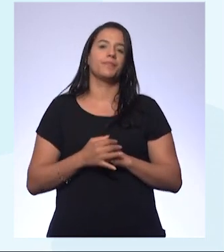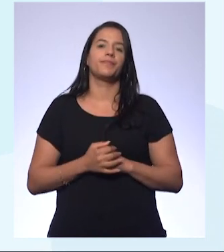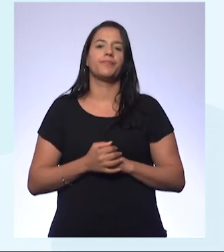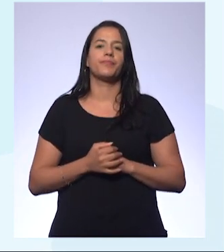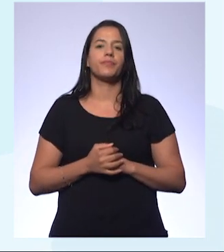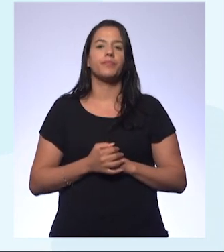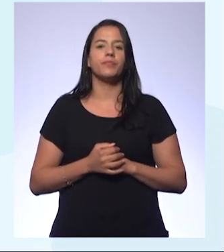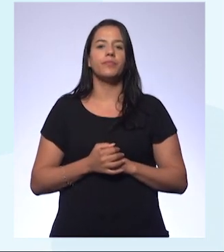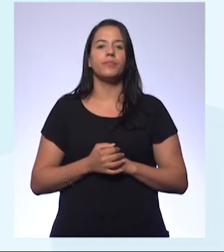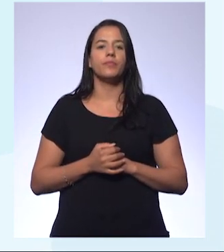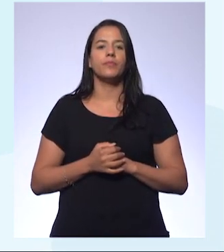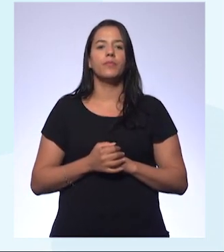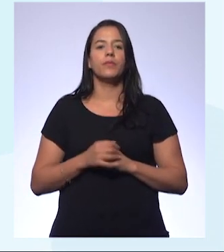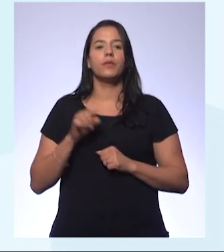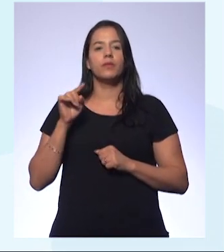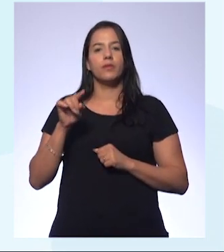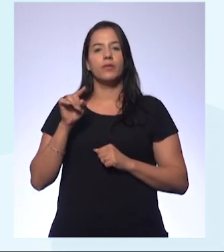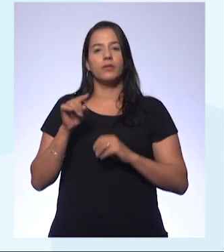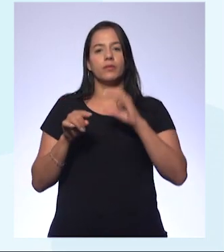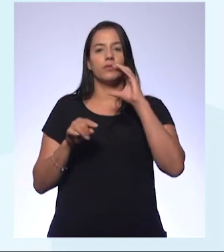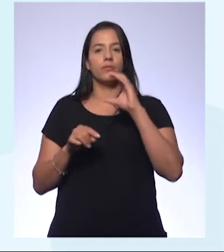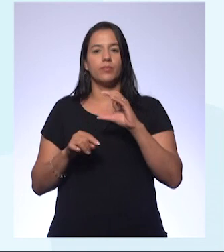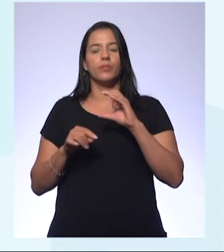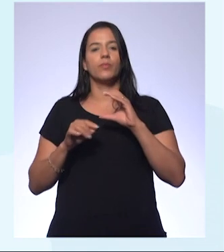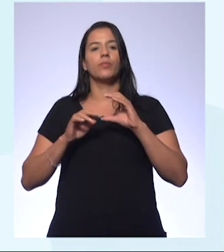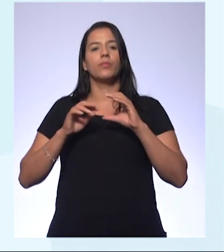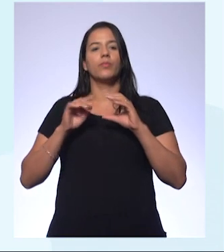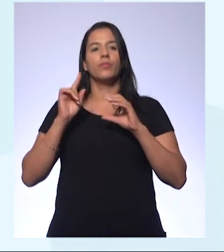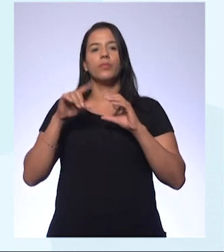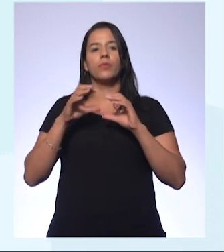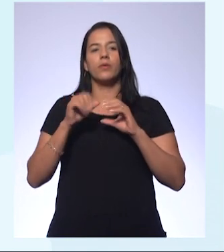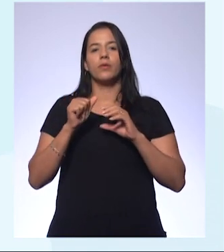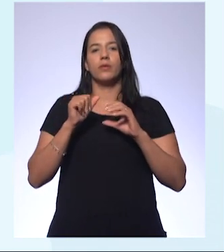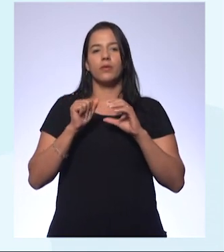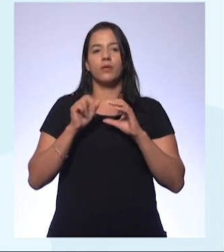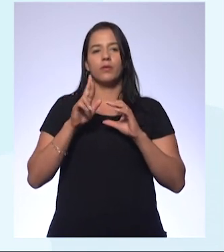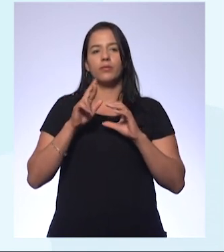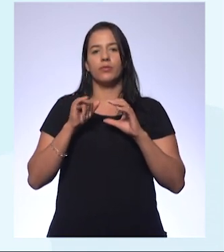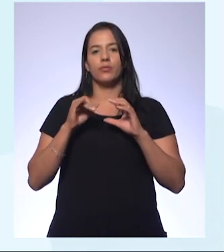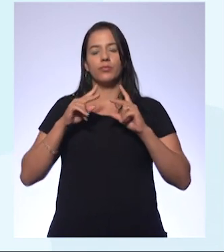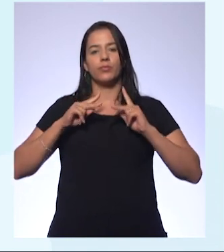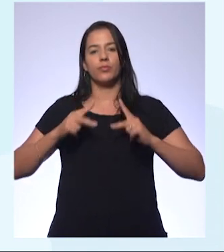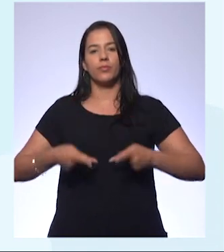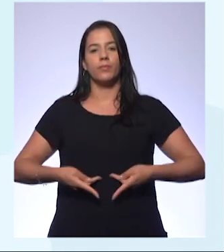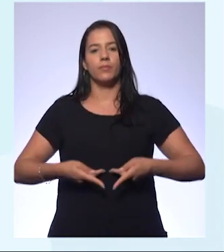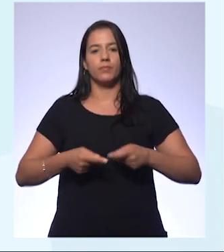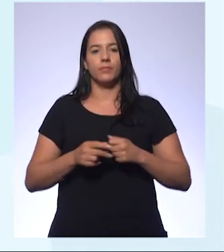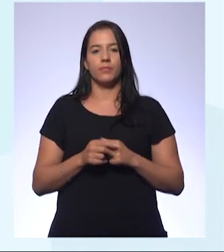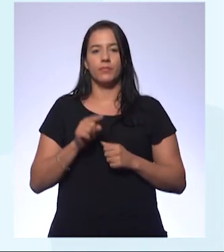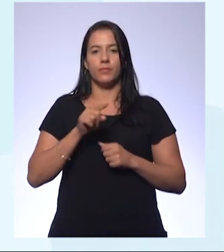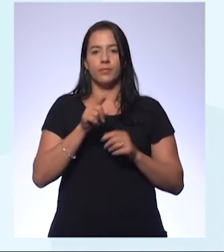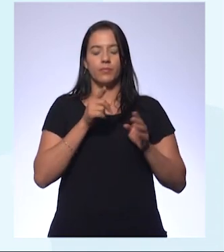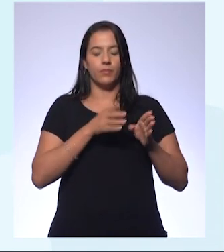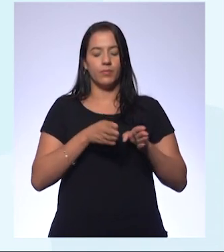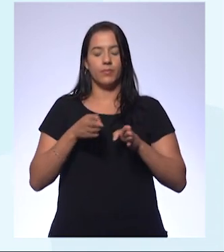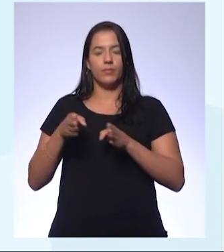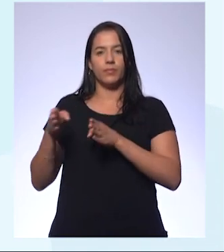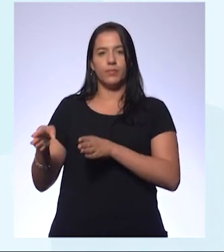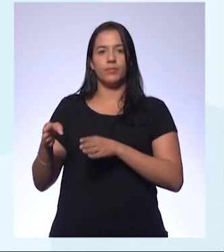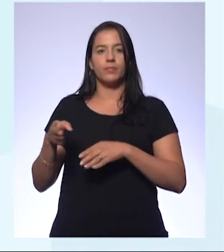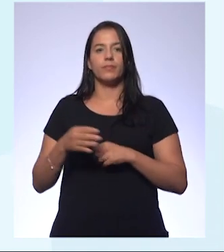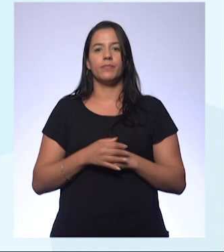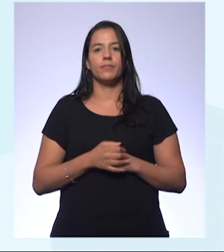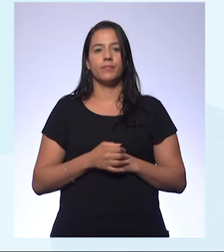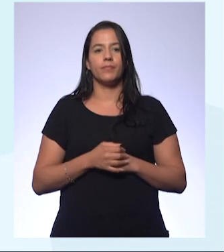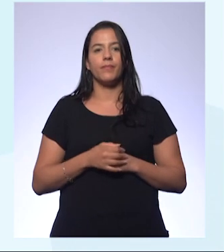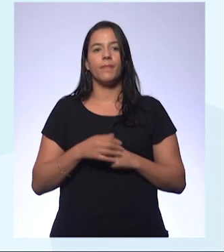Então, esse aqui é o cariótipo humano, é a forma da gente conseguir organizar aí e entender. E como será que